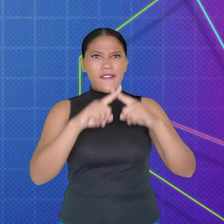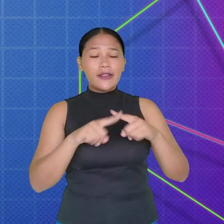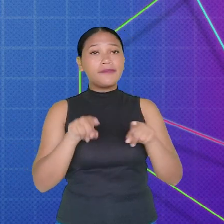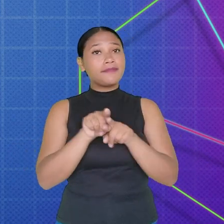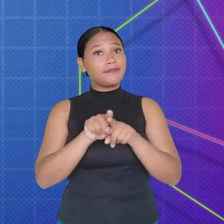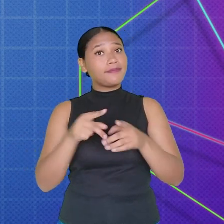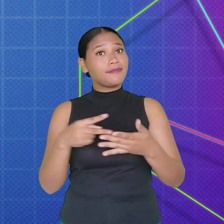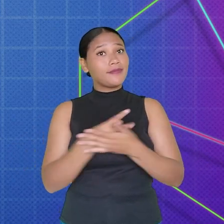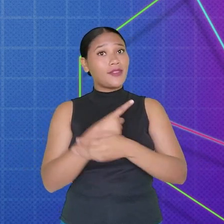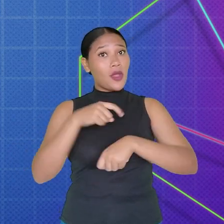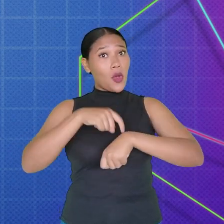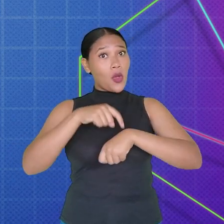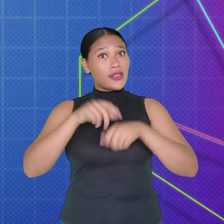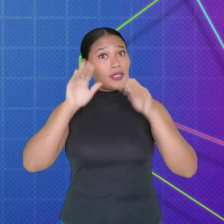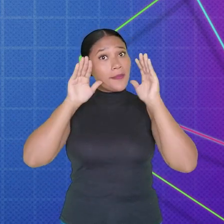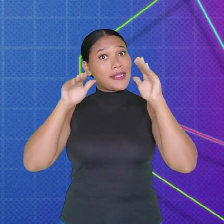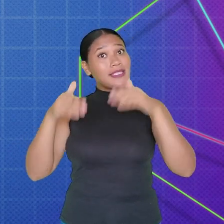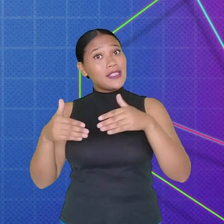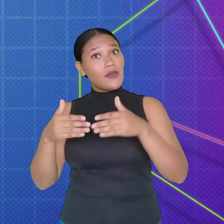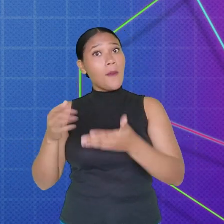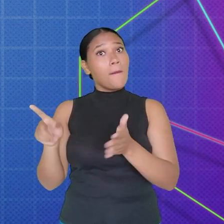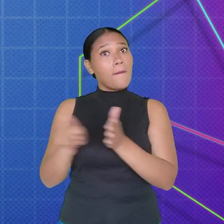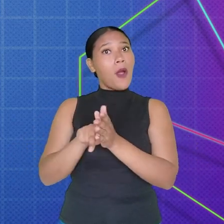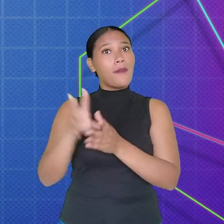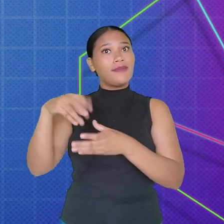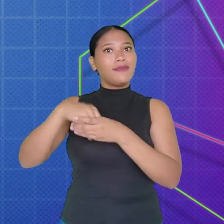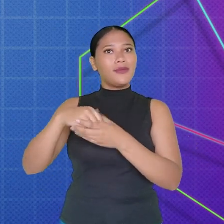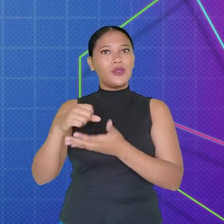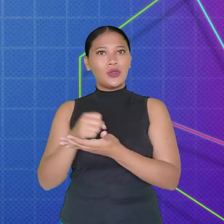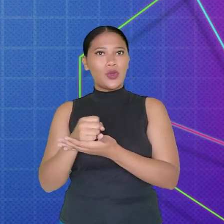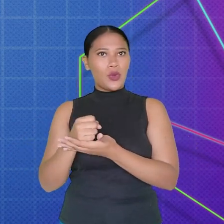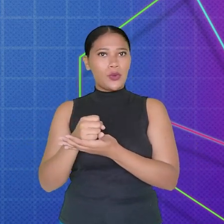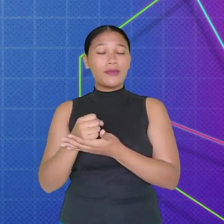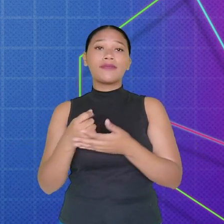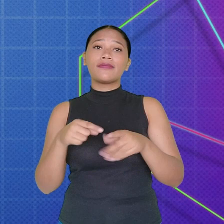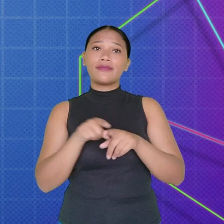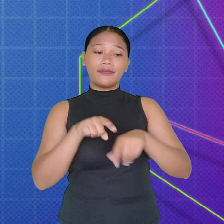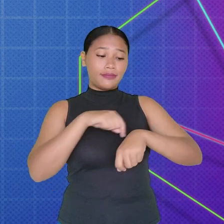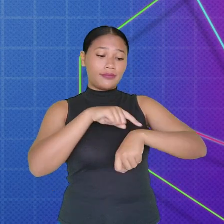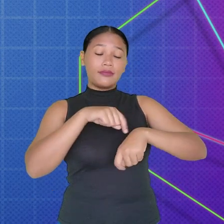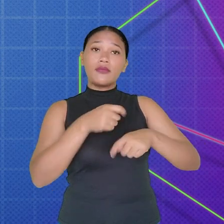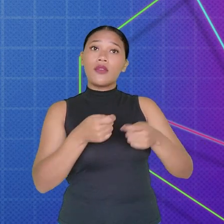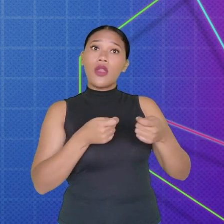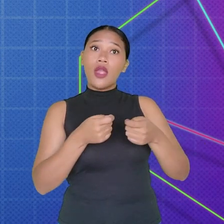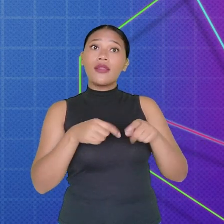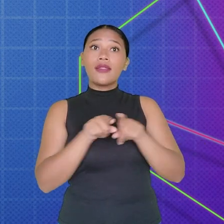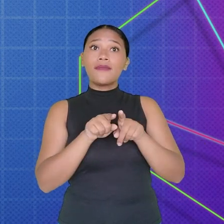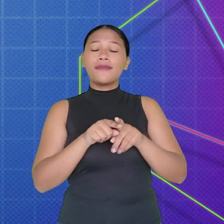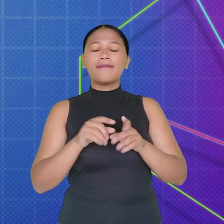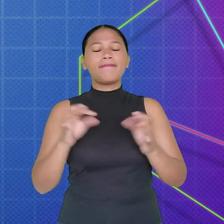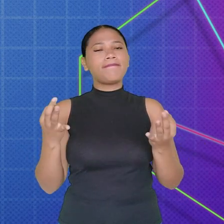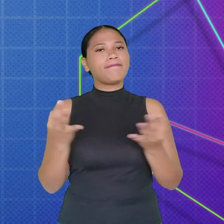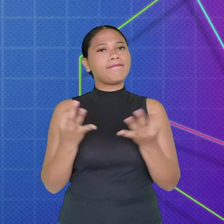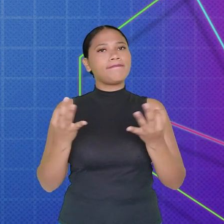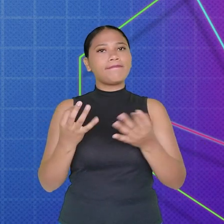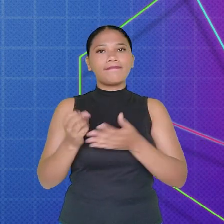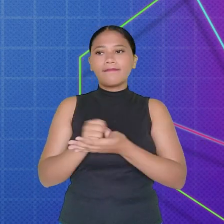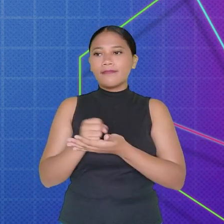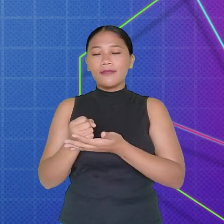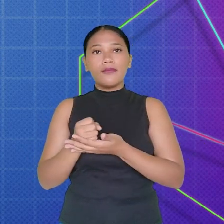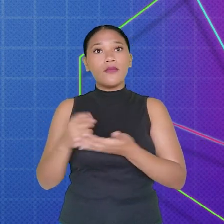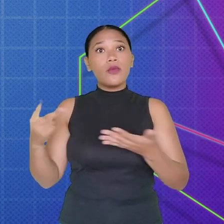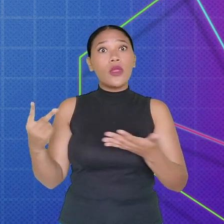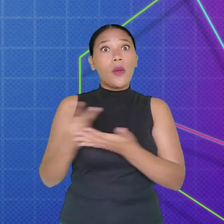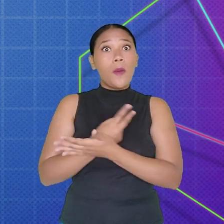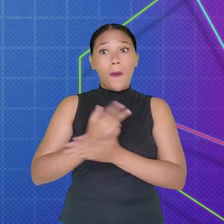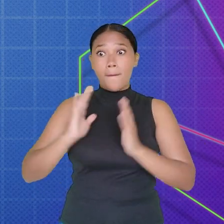e eventos que ocorrem em horários específicos do jogo. Além disso, os eventos de cronômetro são ideais para criar jogos que exigem que o